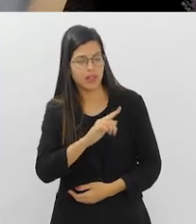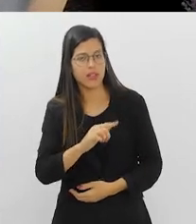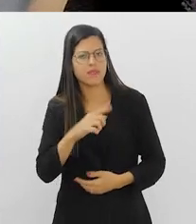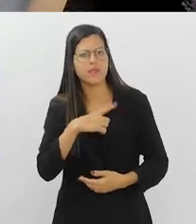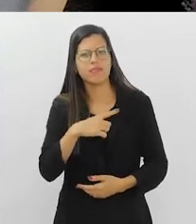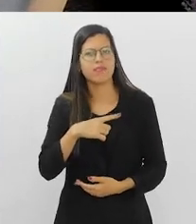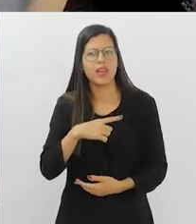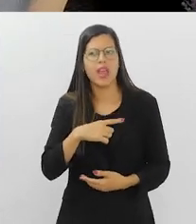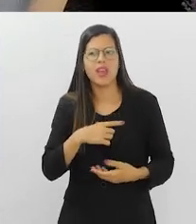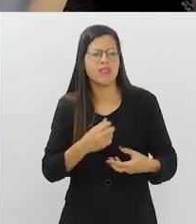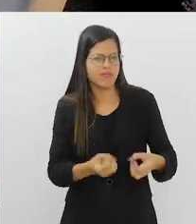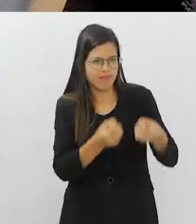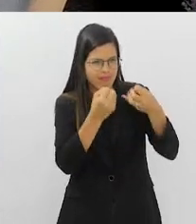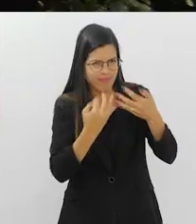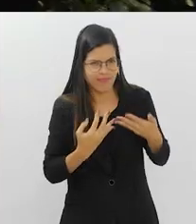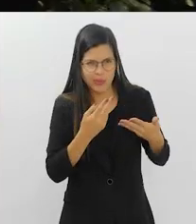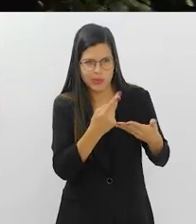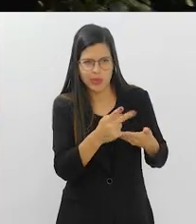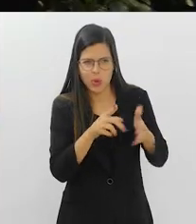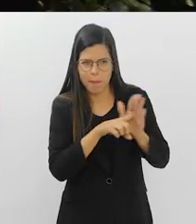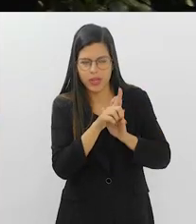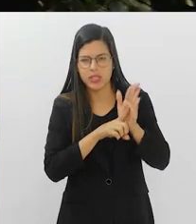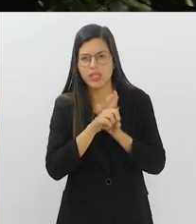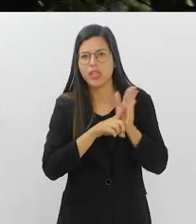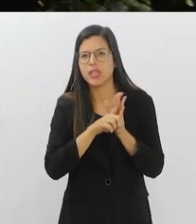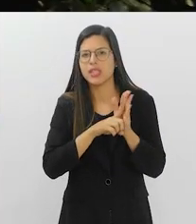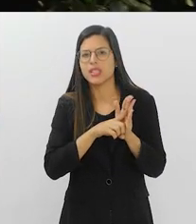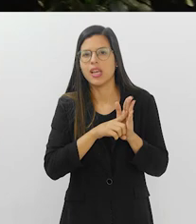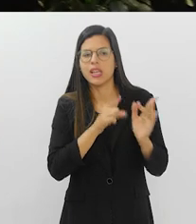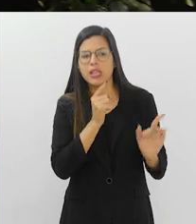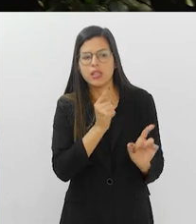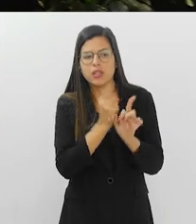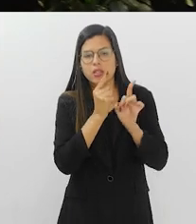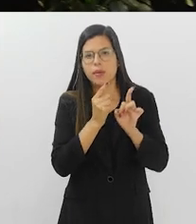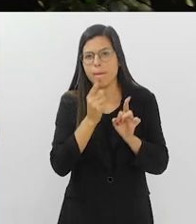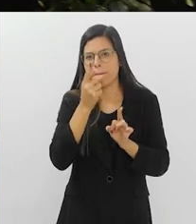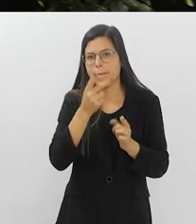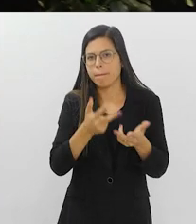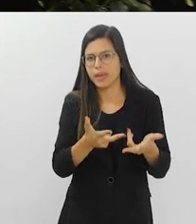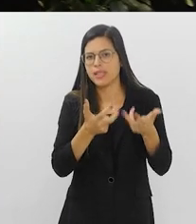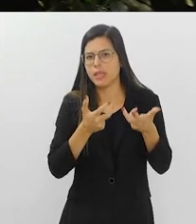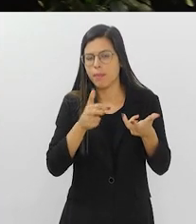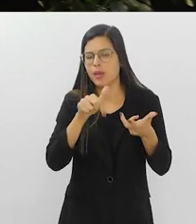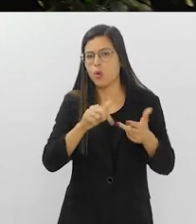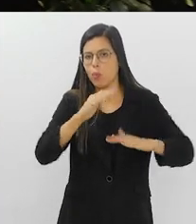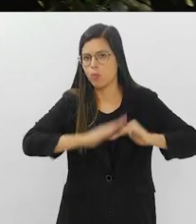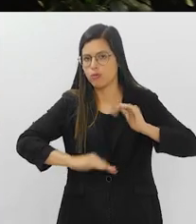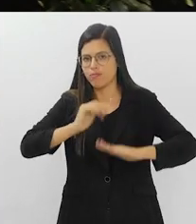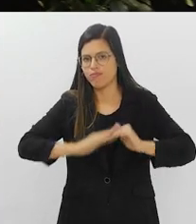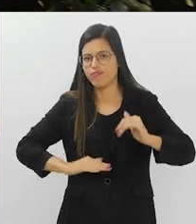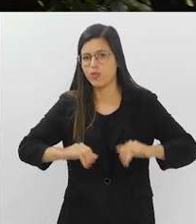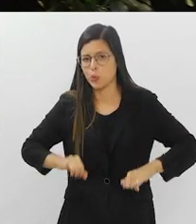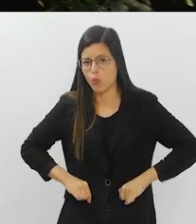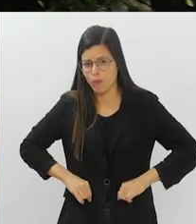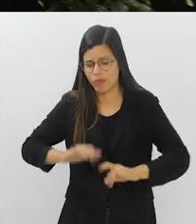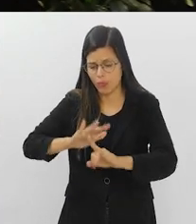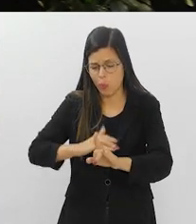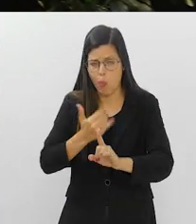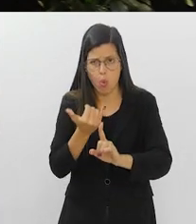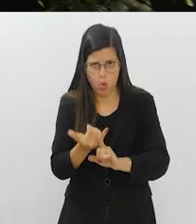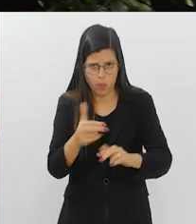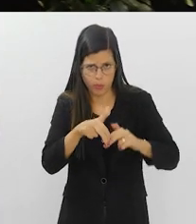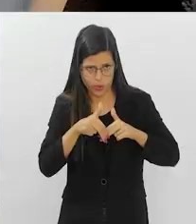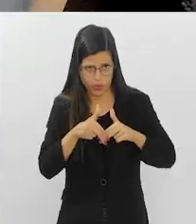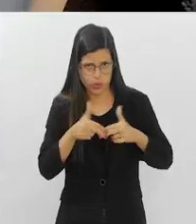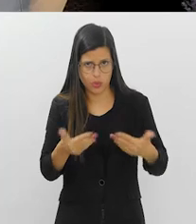nesse teu trabalho, enfim, de identificar que realmente aquele profissional ali está sofrendo um tipo de bullying por conta desses problemas todos que a gente